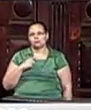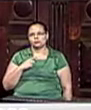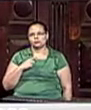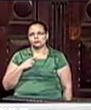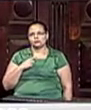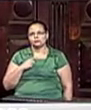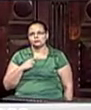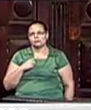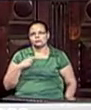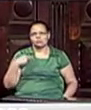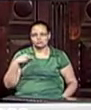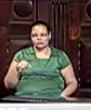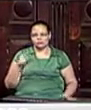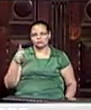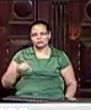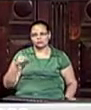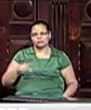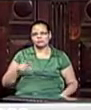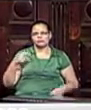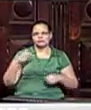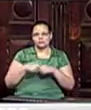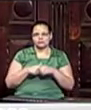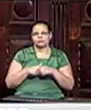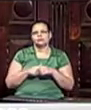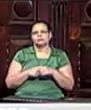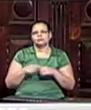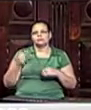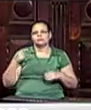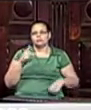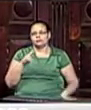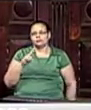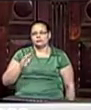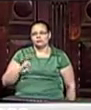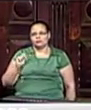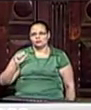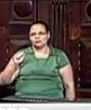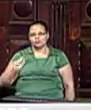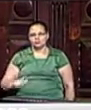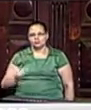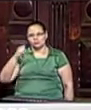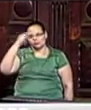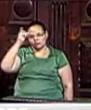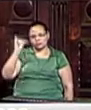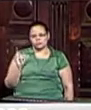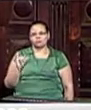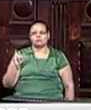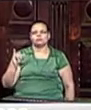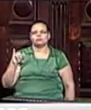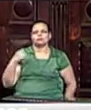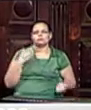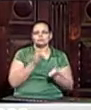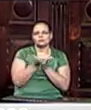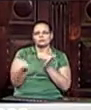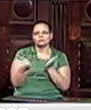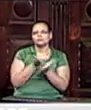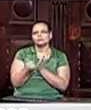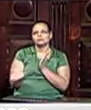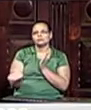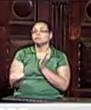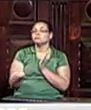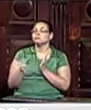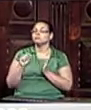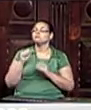a extração de petróleo na camada do pré-sal, evitando inclusive o desvio. Quem é que